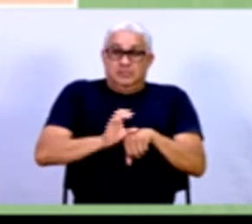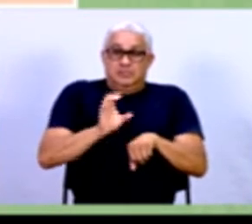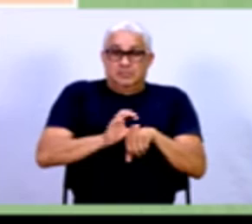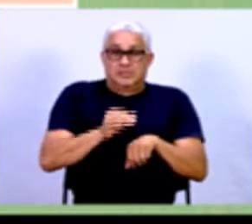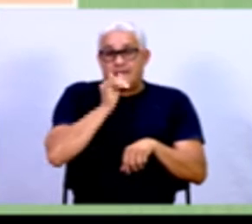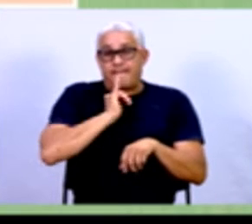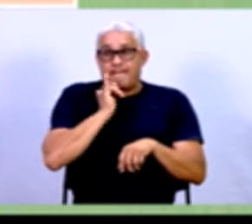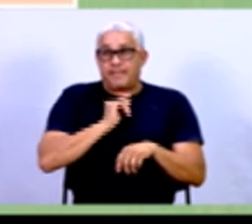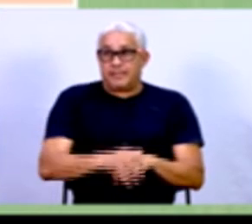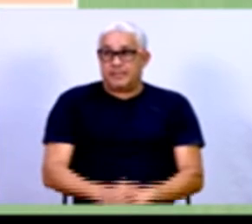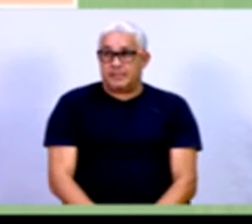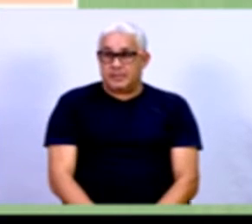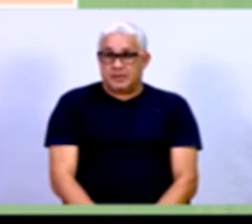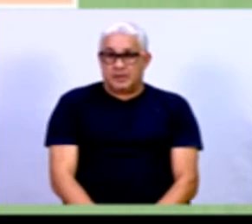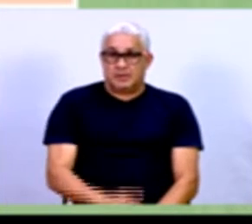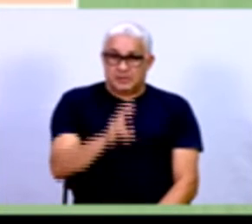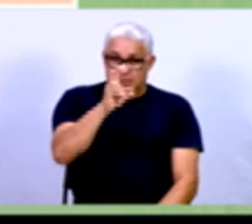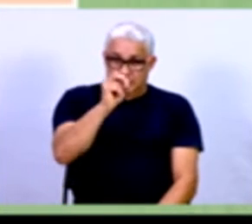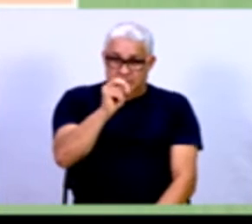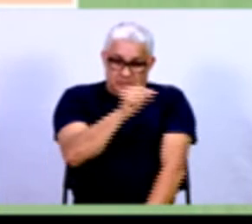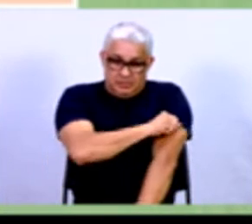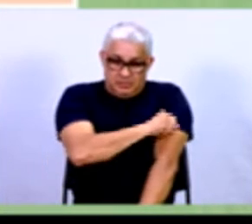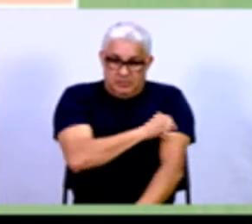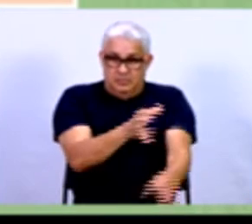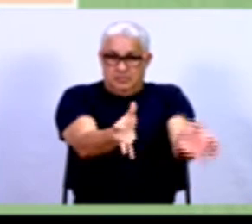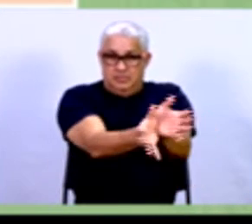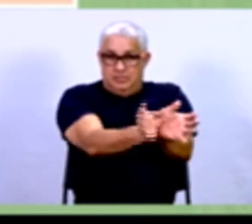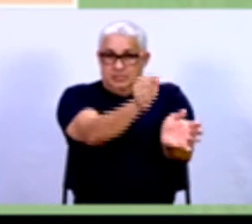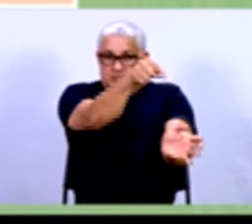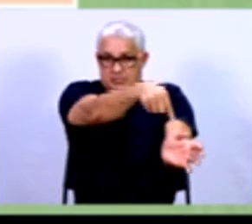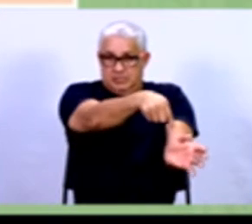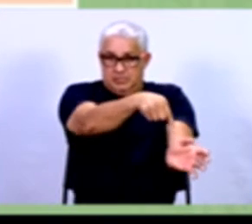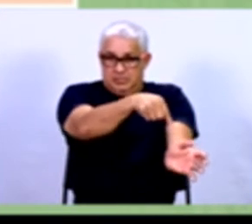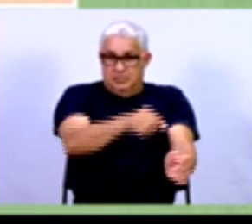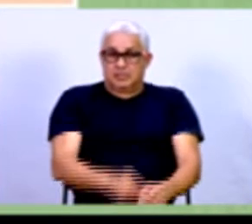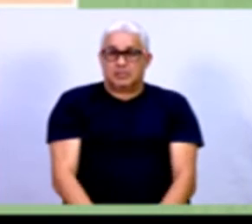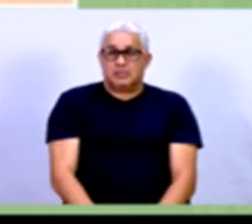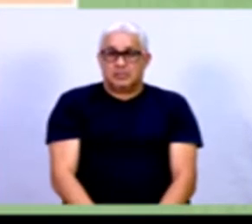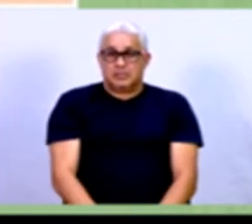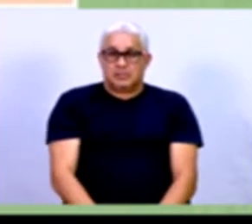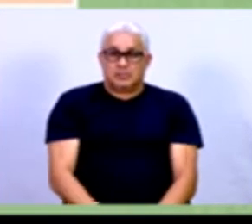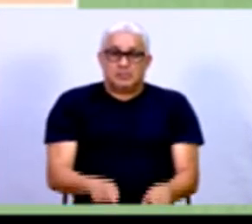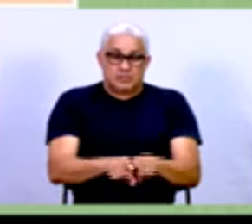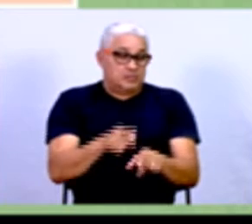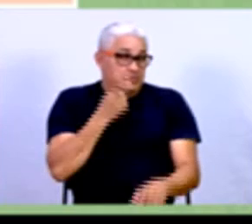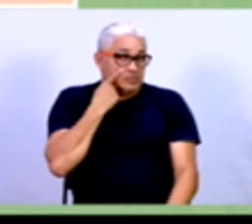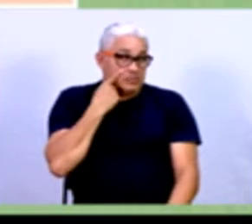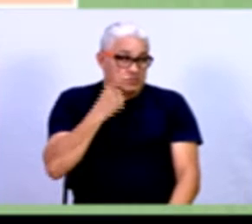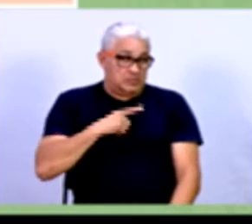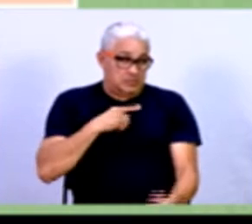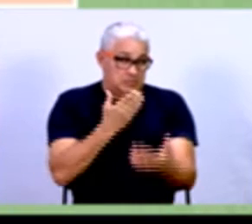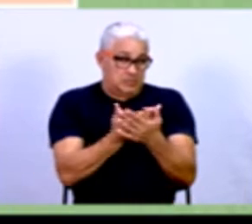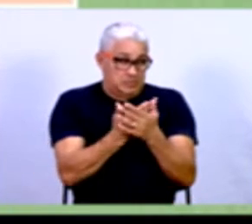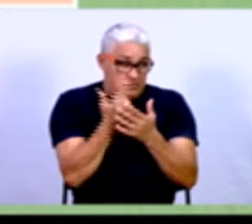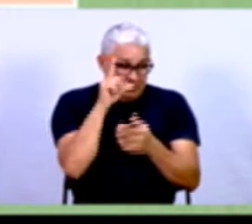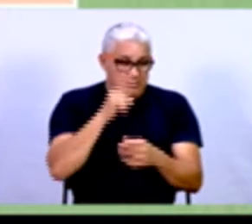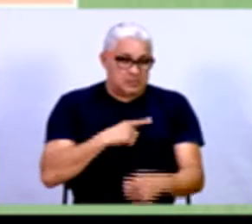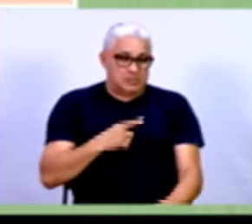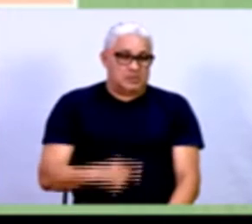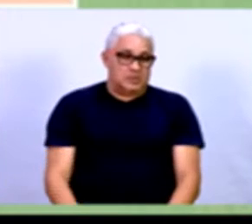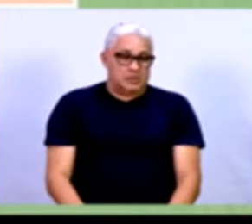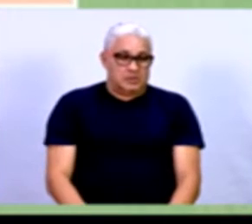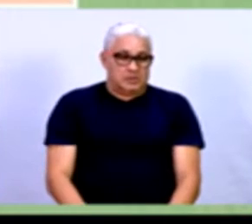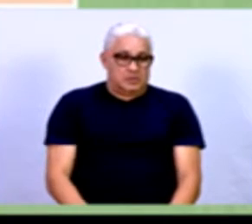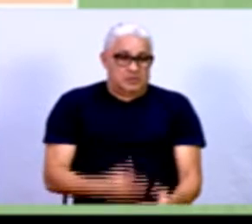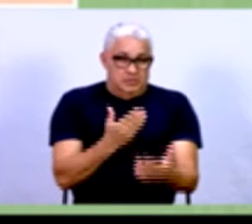vamos considerar que são os 50 alunos que a gente falou aqui agora. E verificar se há outros estudos. Ó, caso haja